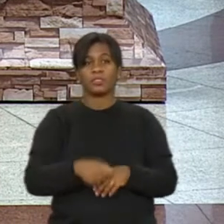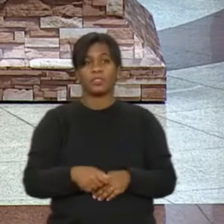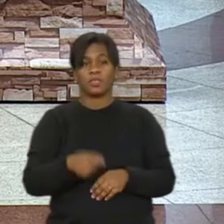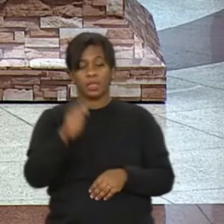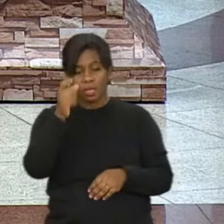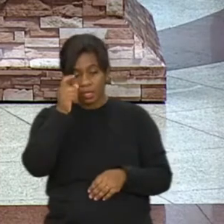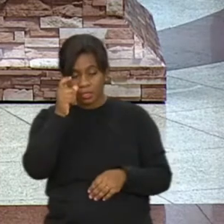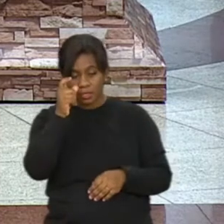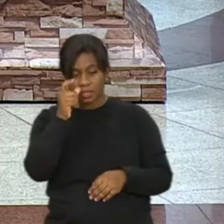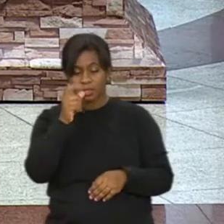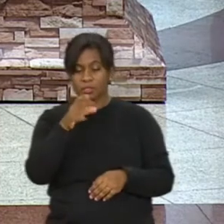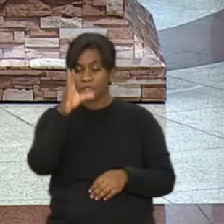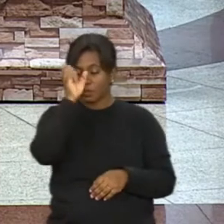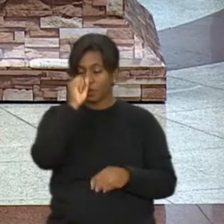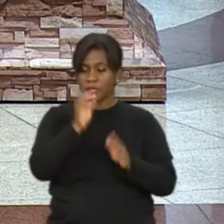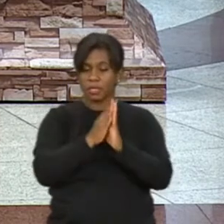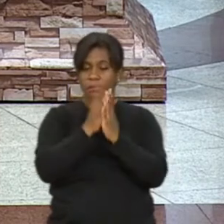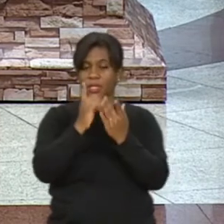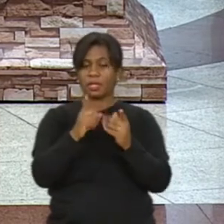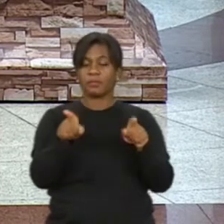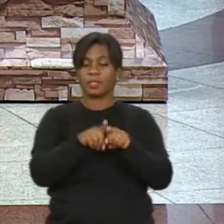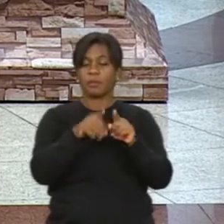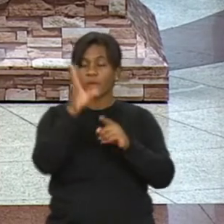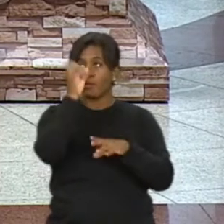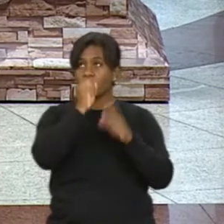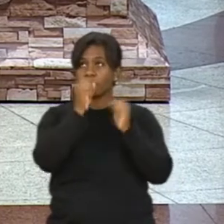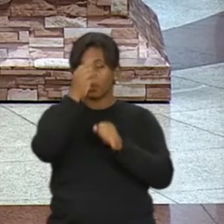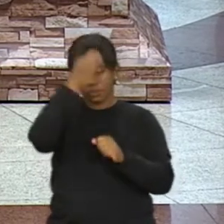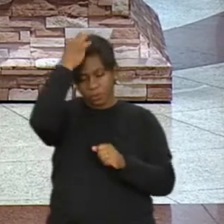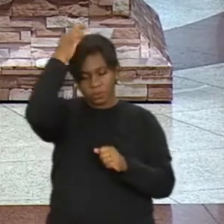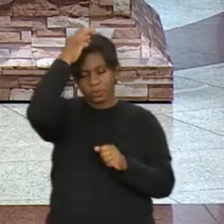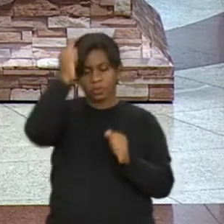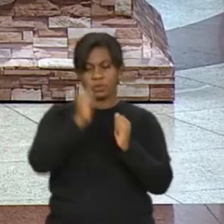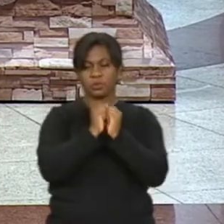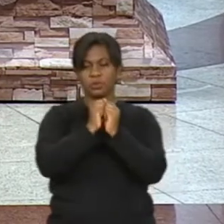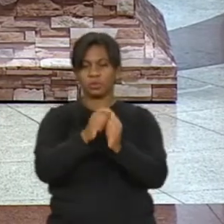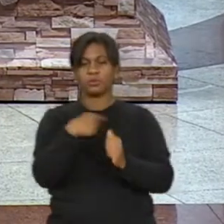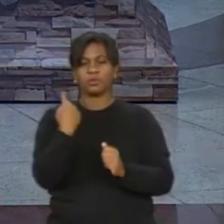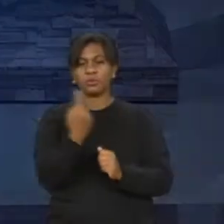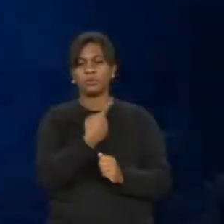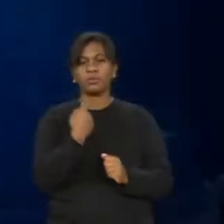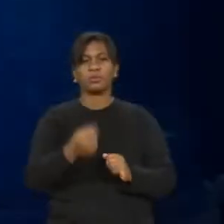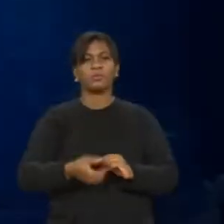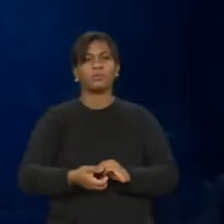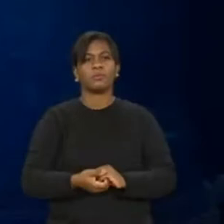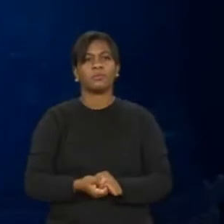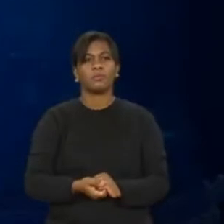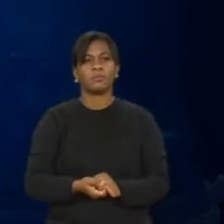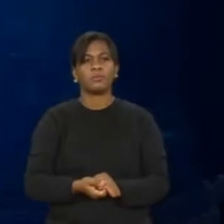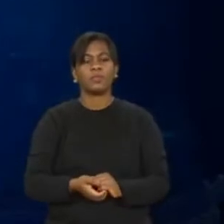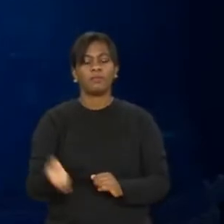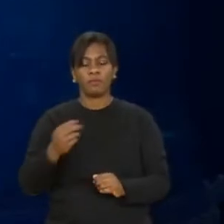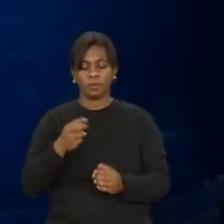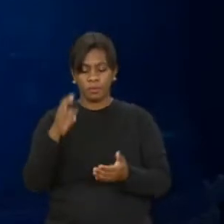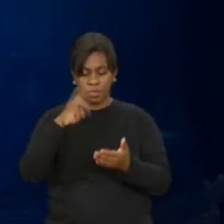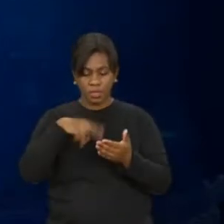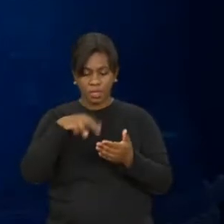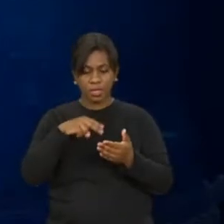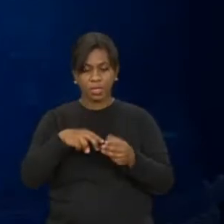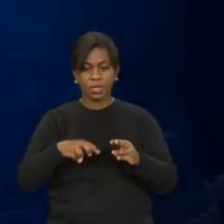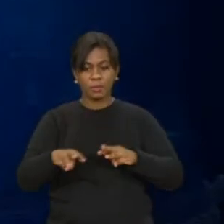buscar o Espírito Santo junto com a gente. Agora vamos ler aqui. Marcos 6, versículo 6. Diz